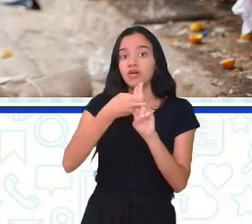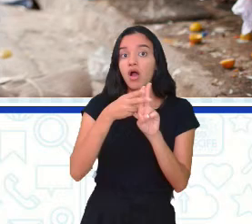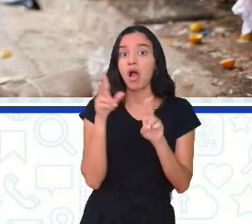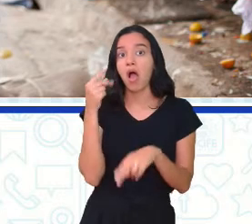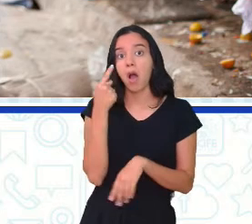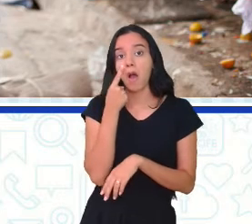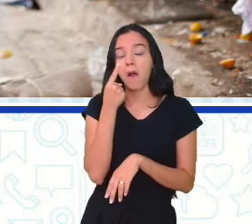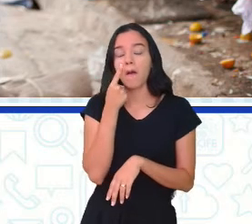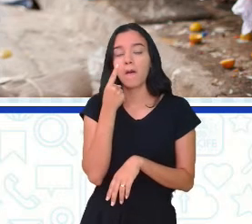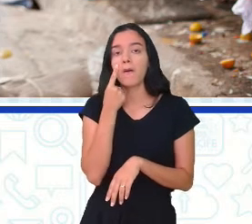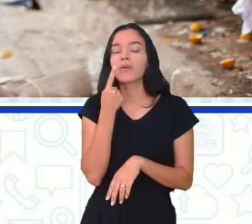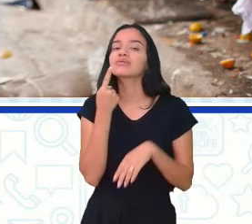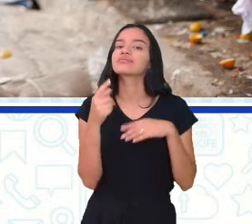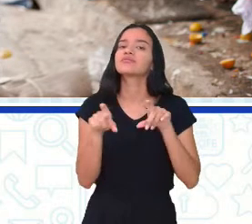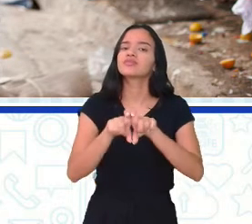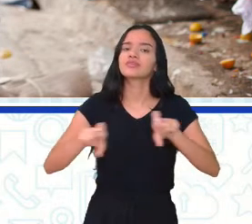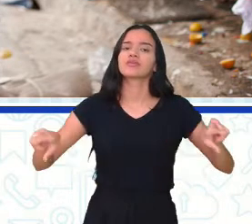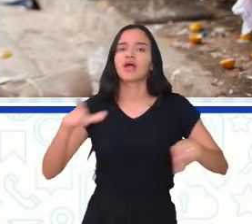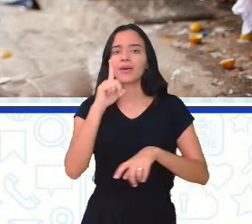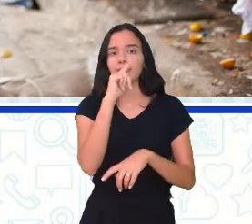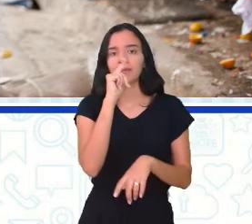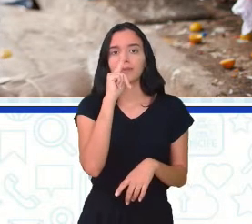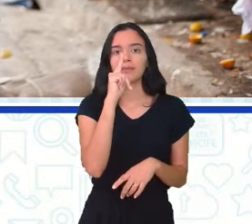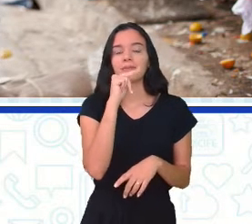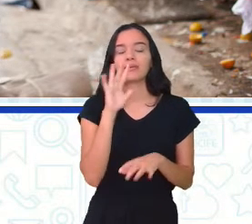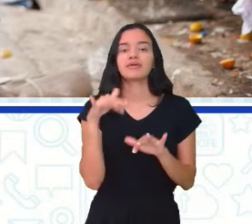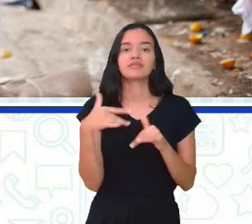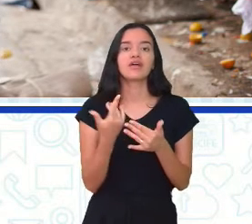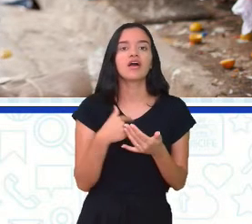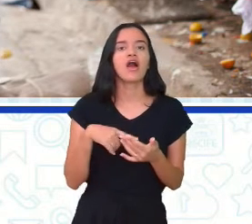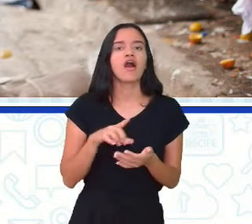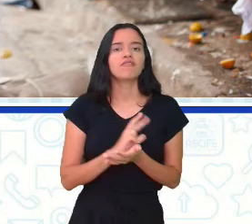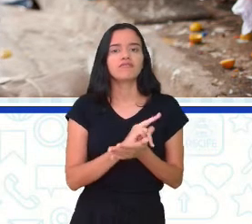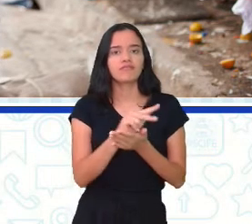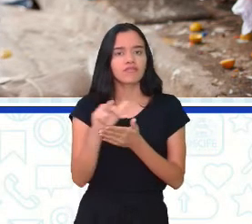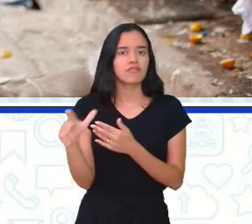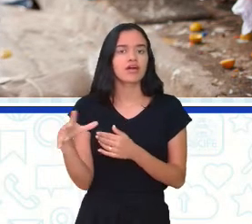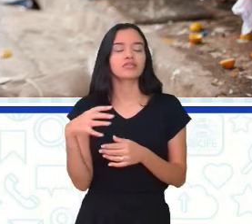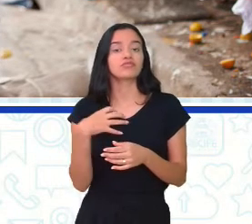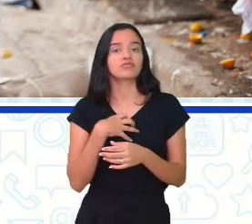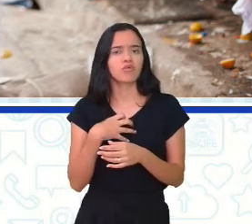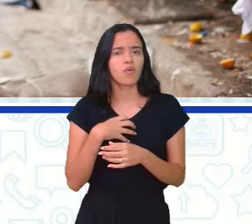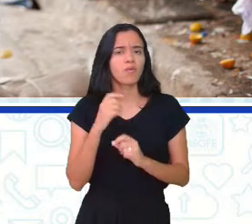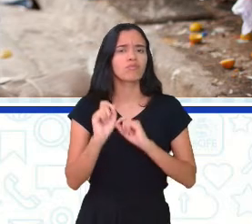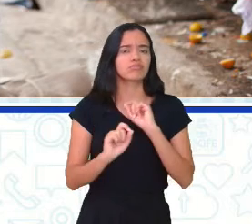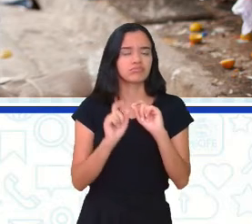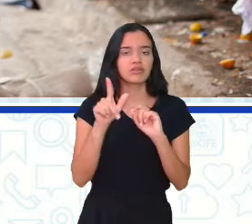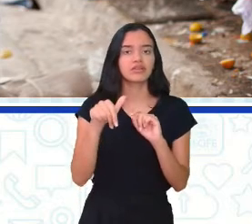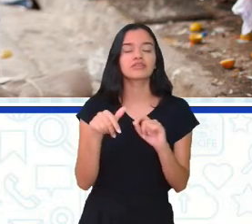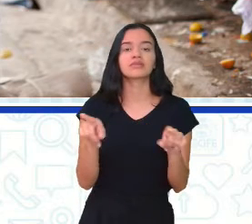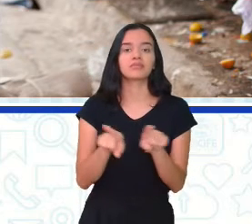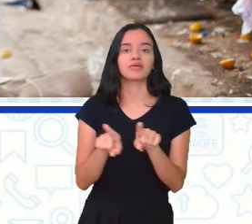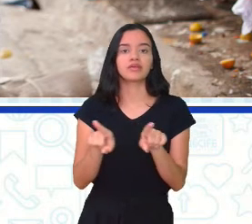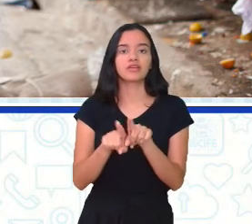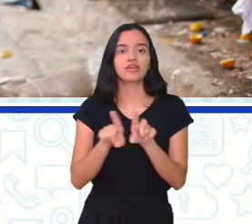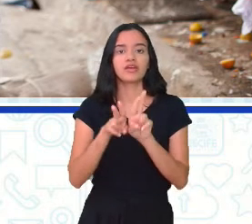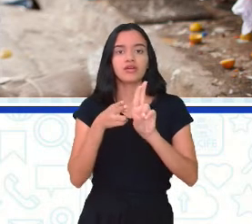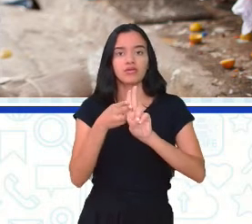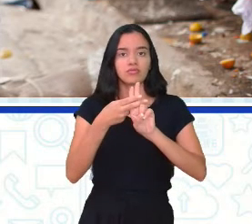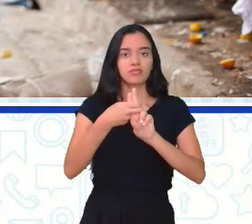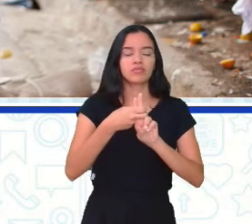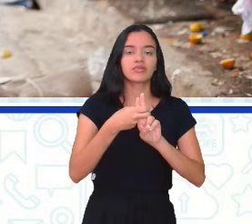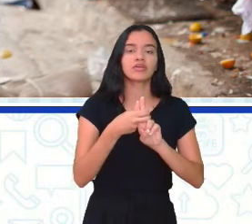saneamento básico, ele engloba diferentes diretrizes, né? Então, ao Sistema Único de Saúde,